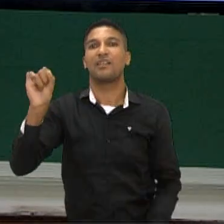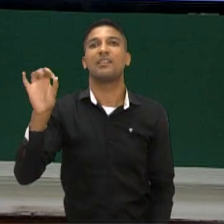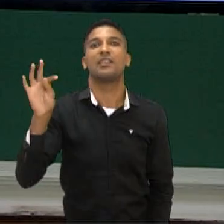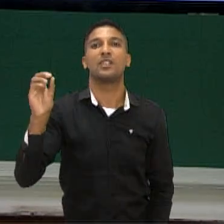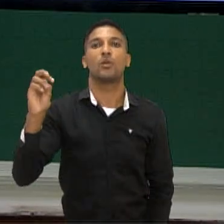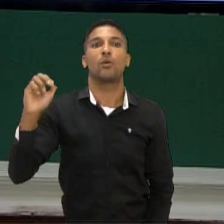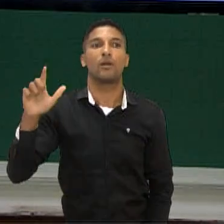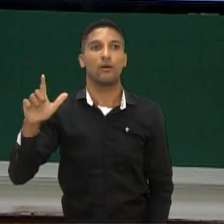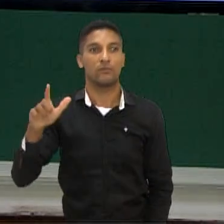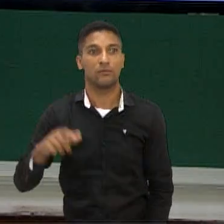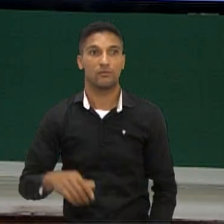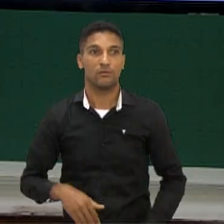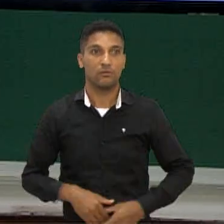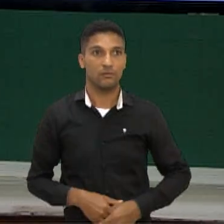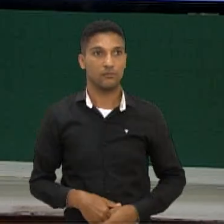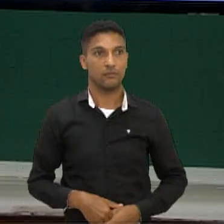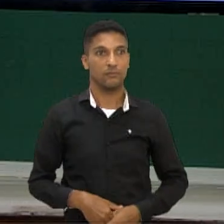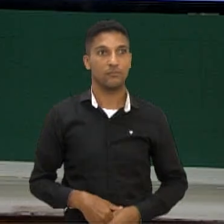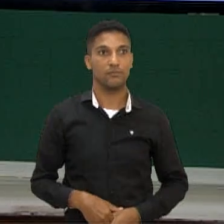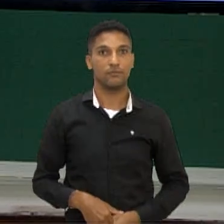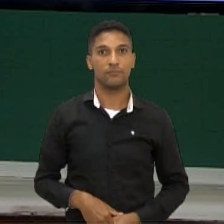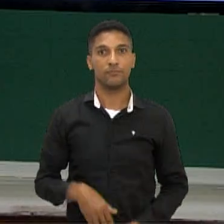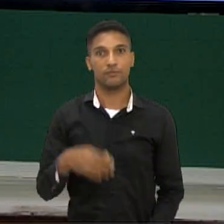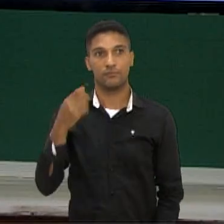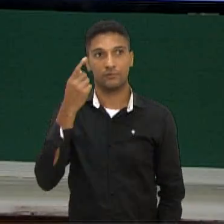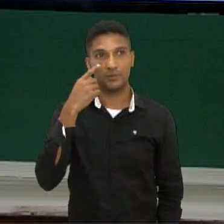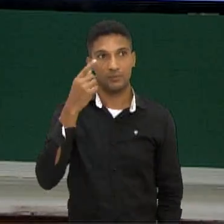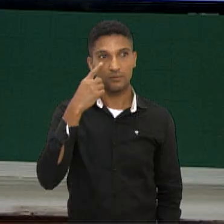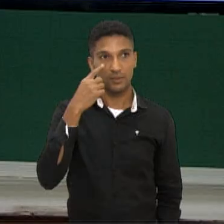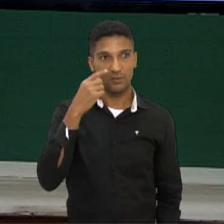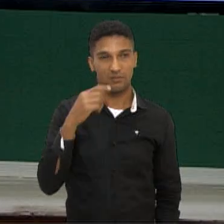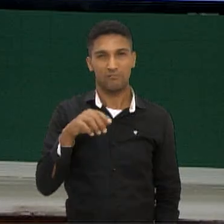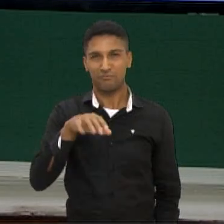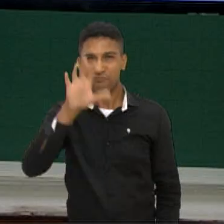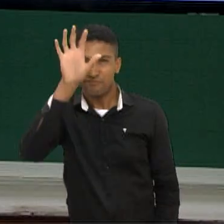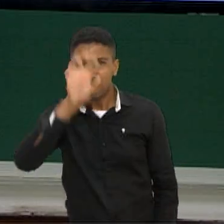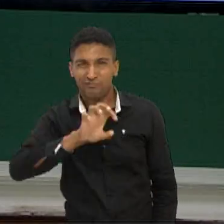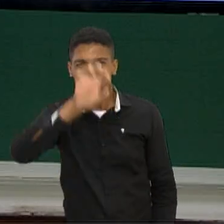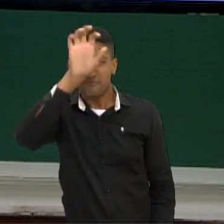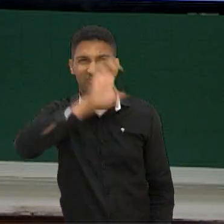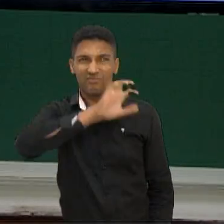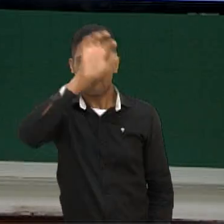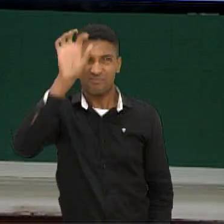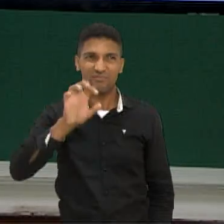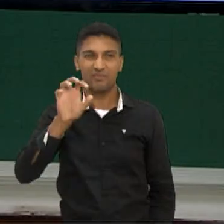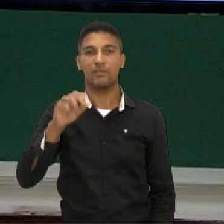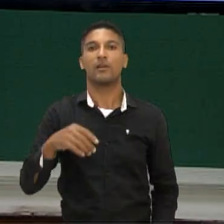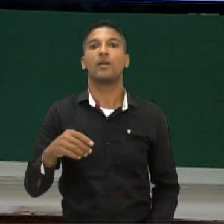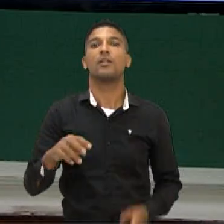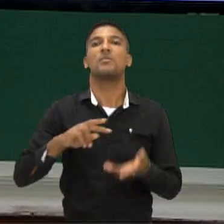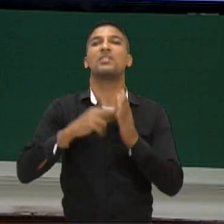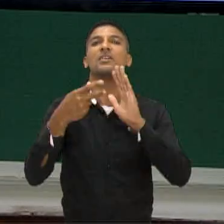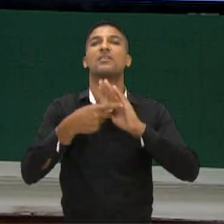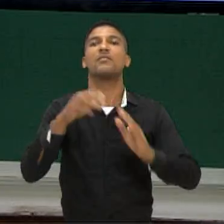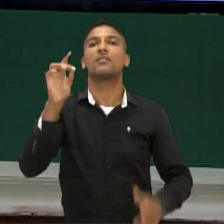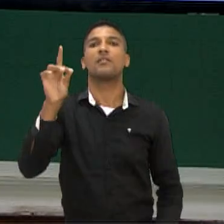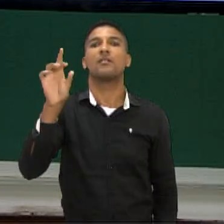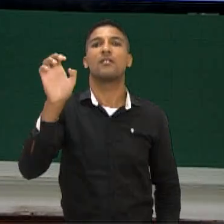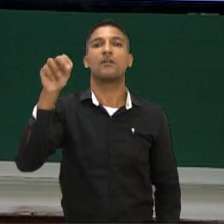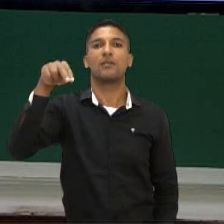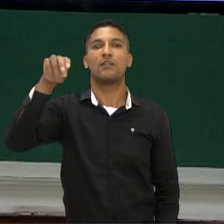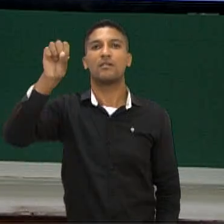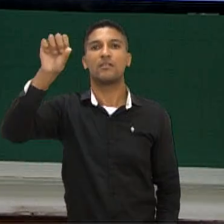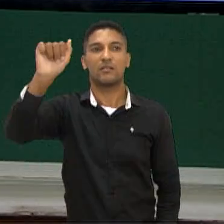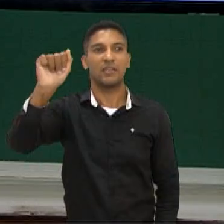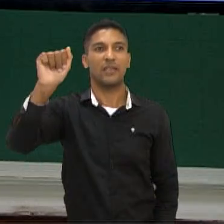Vejam que é uma vegetação bastante densa, ou seja, você não enxerga ali a parte, só enxerga a